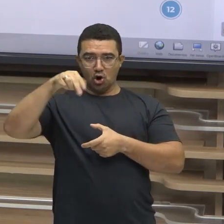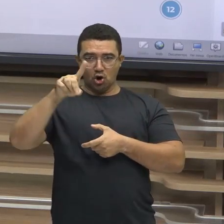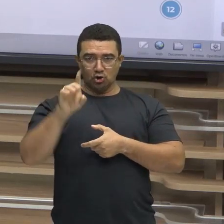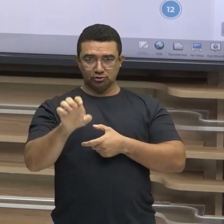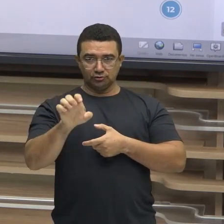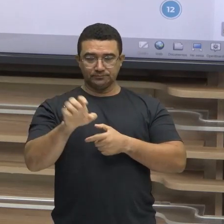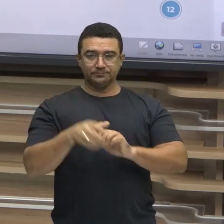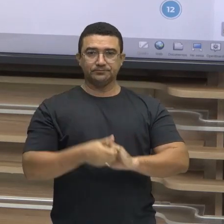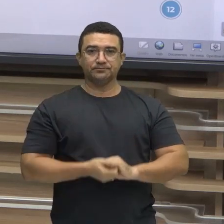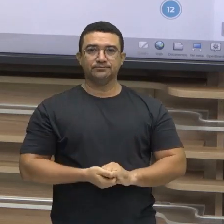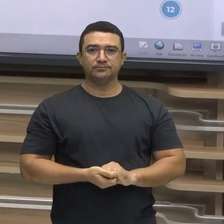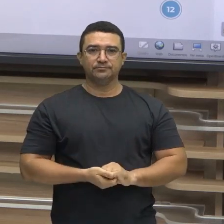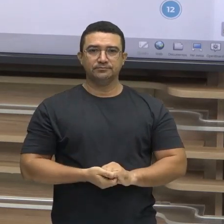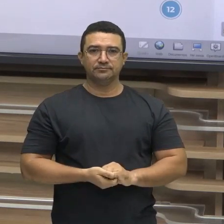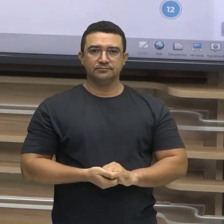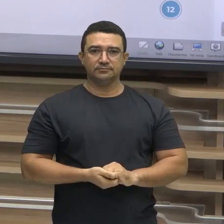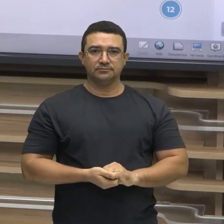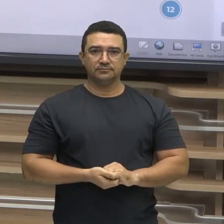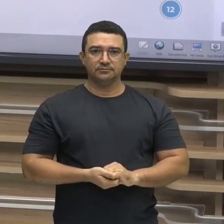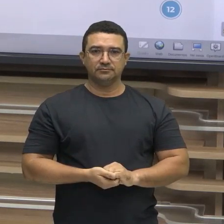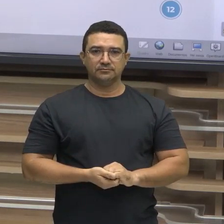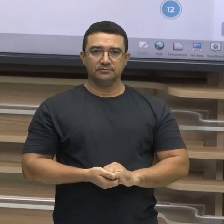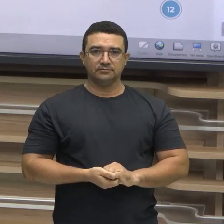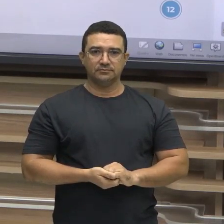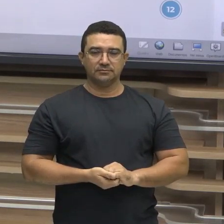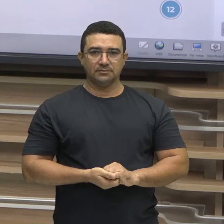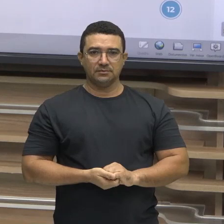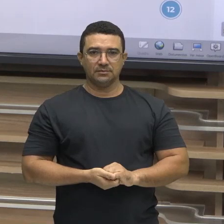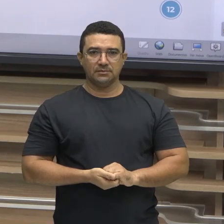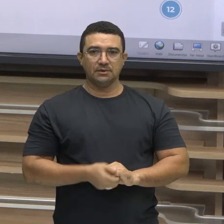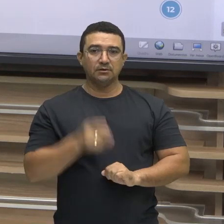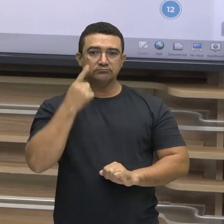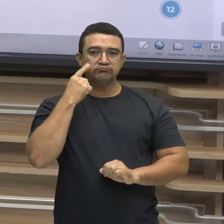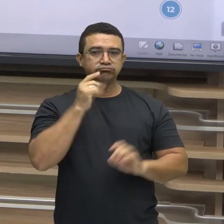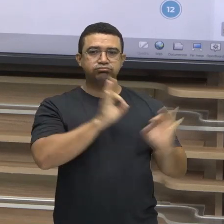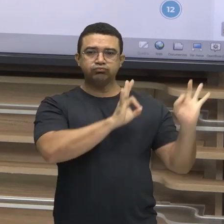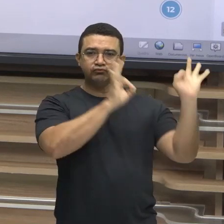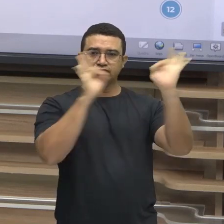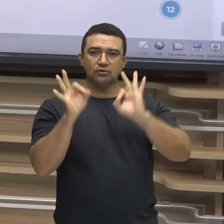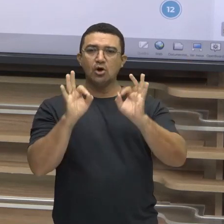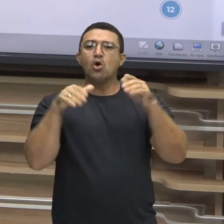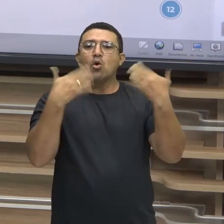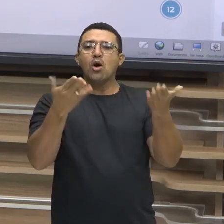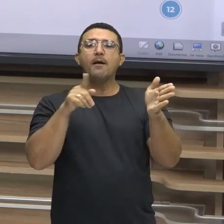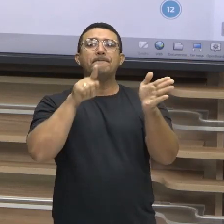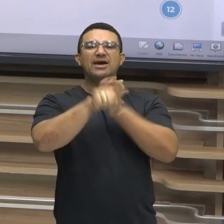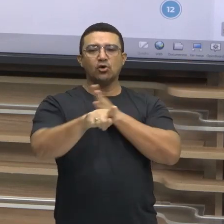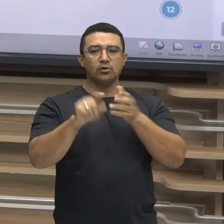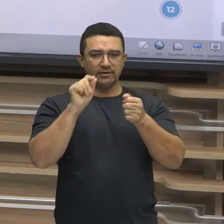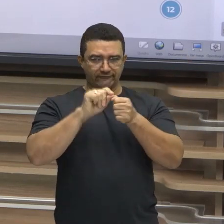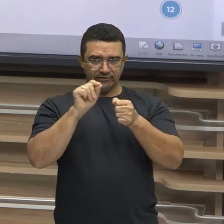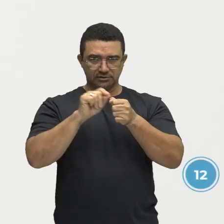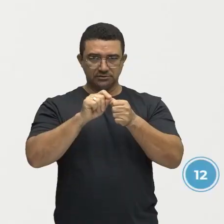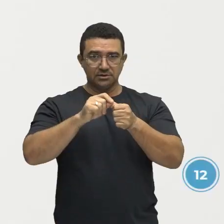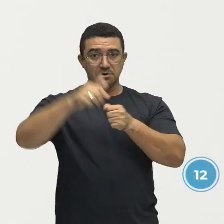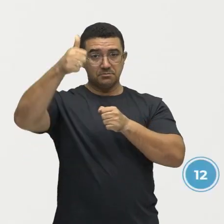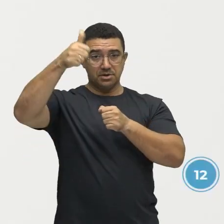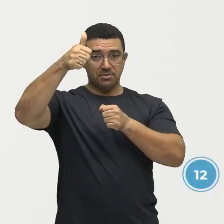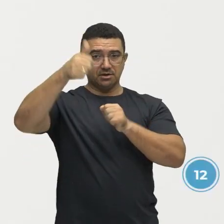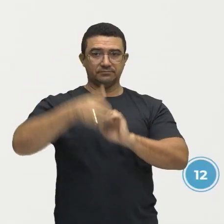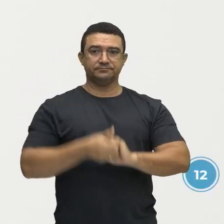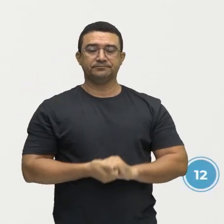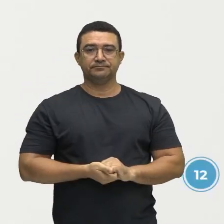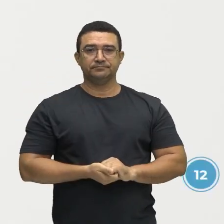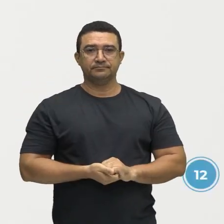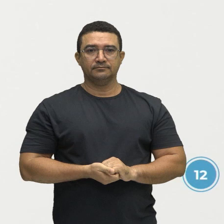significa onde. Então, só para a gente relembrar, né? Vamos dar uma olhada aqui junto comigo. Quais são as perguntas que foram feitas aqui nessa primeira questão? Então, a